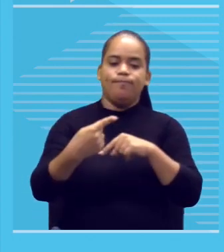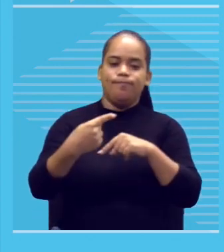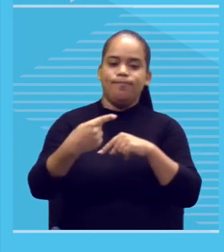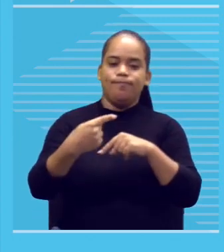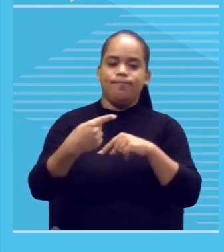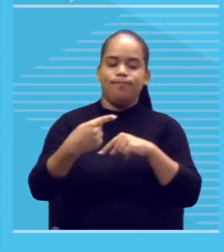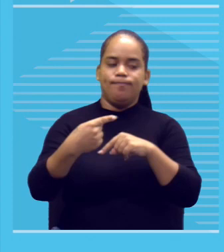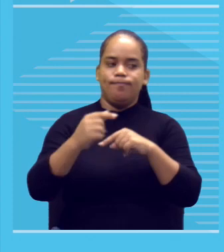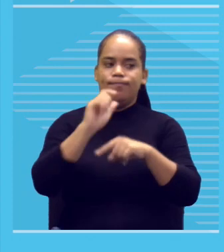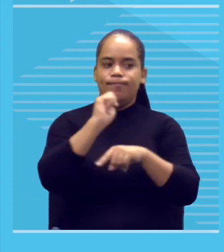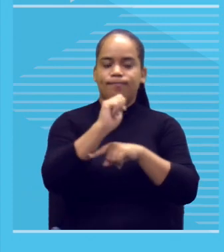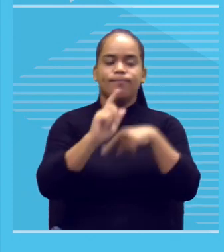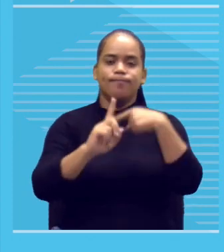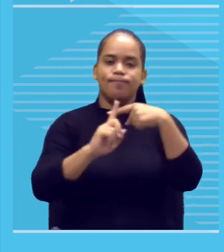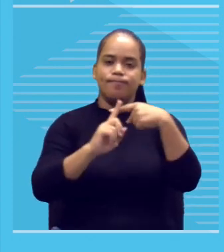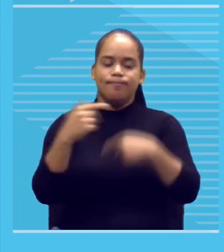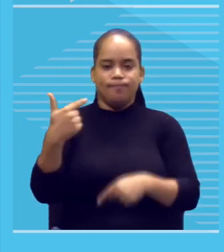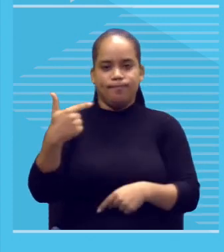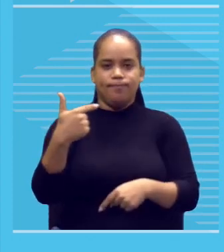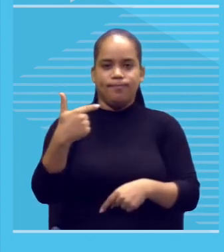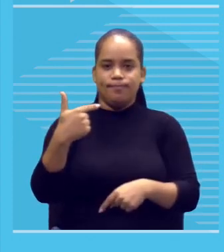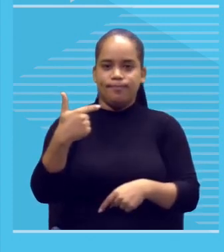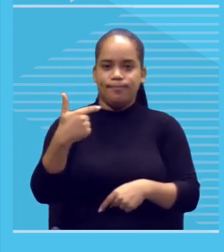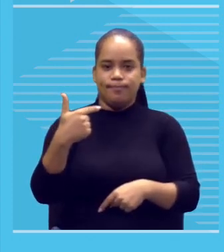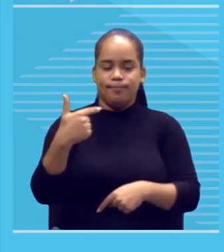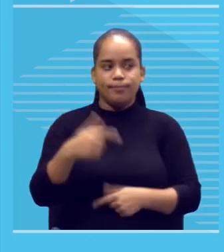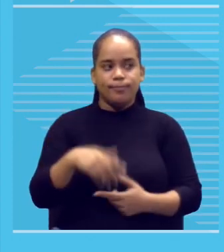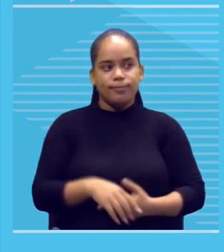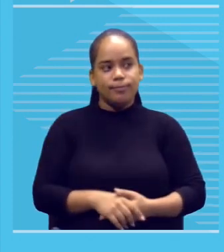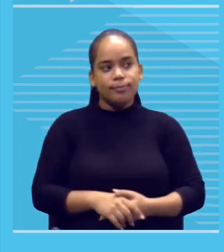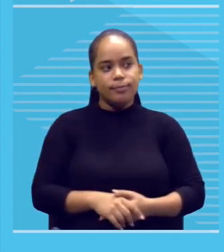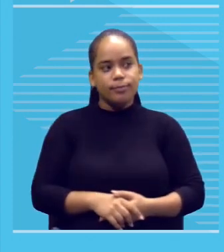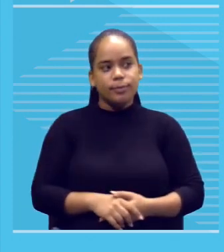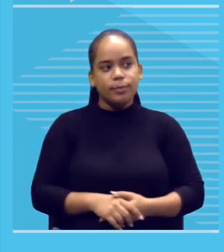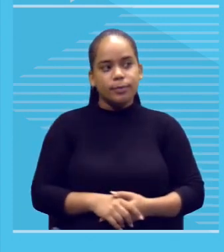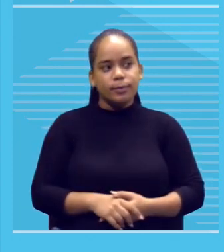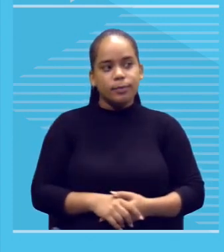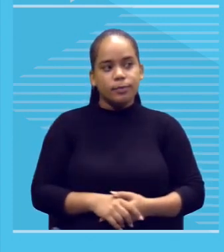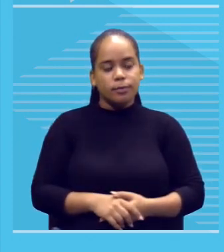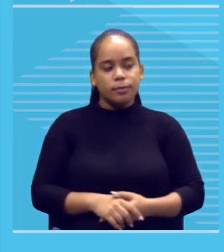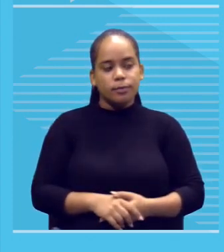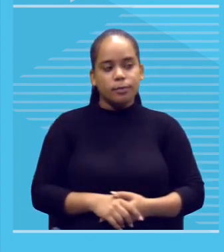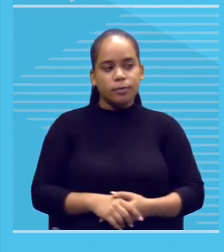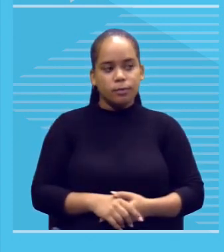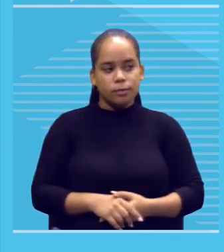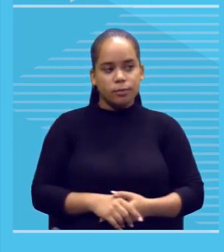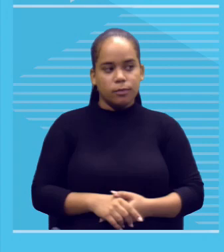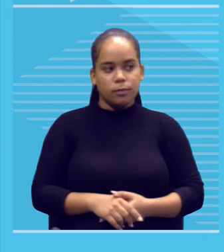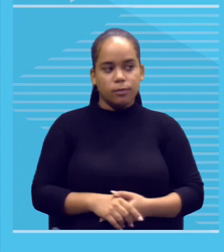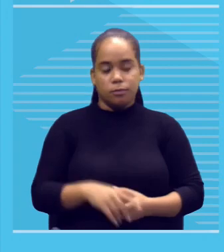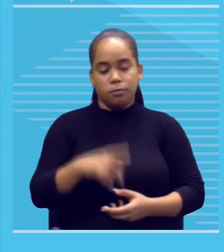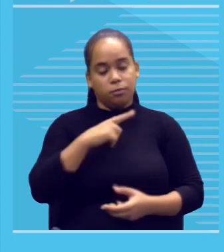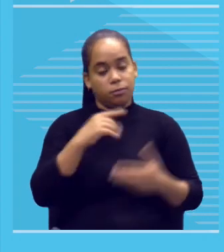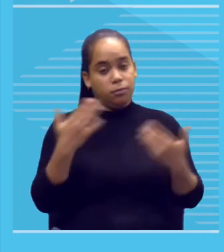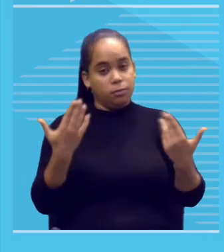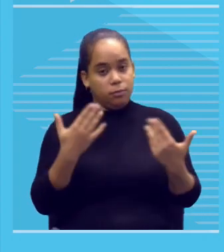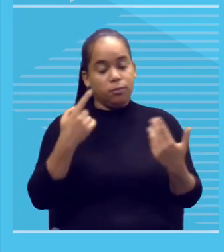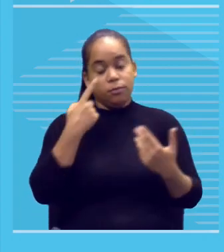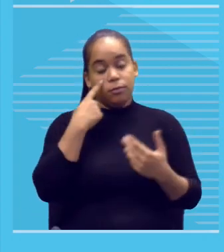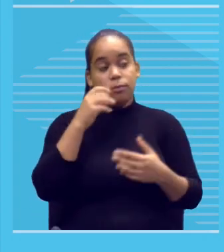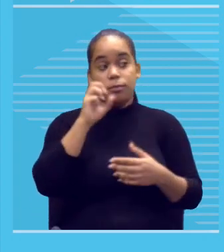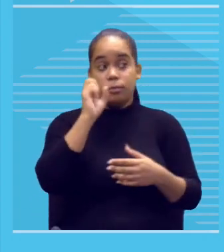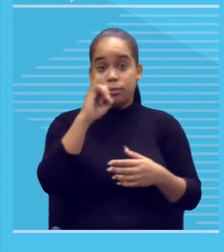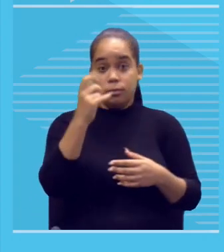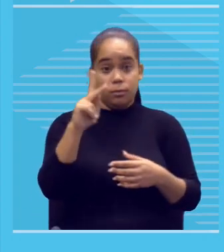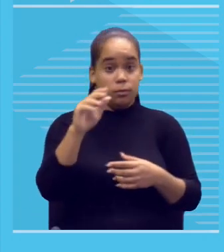a + 2 olha aí ó a mais dois tá aí ó se o seu